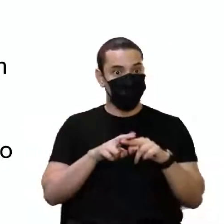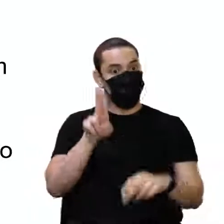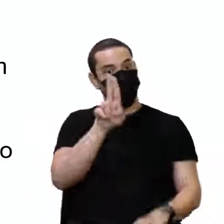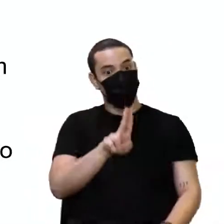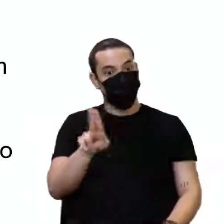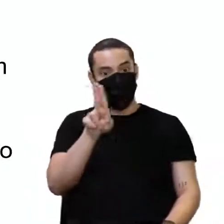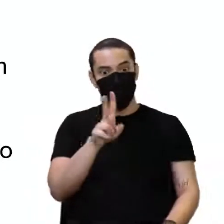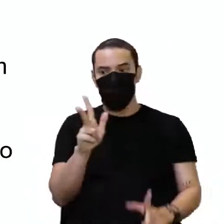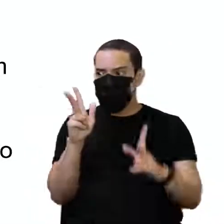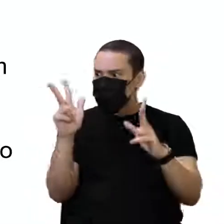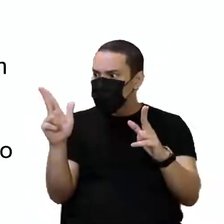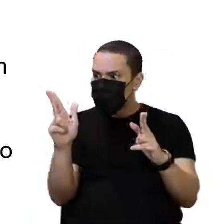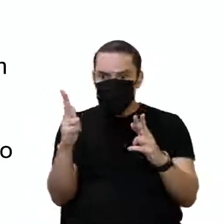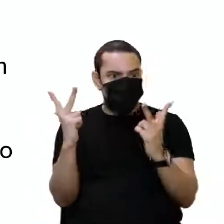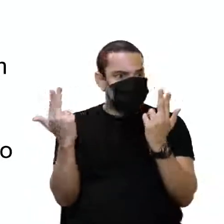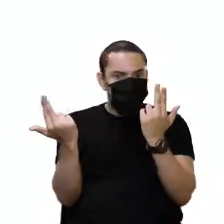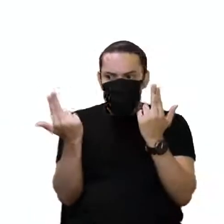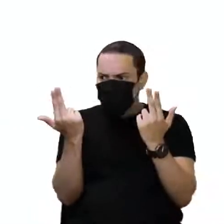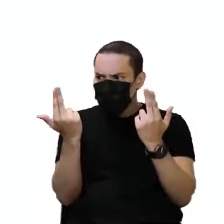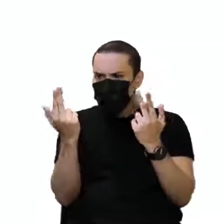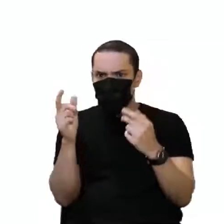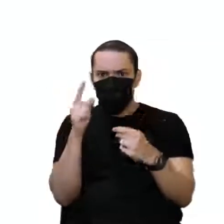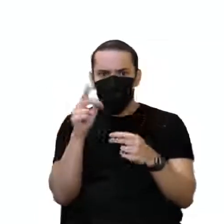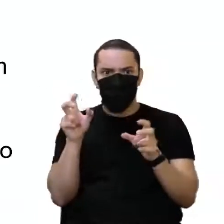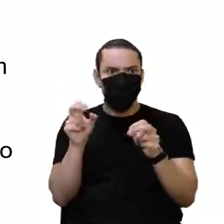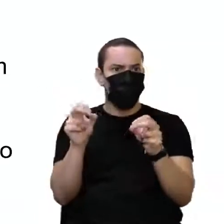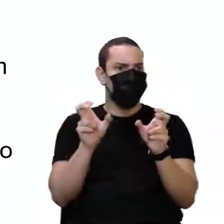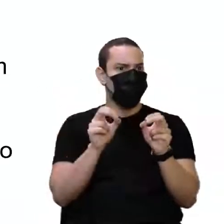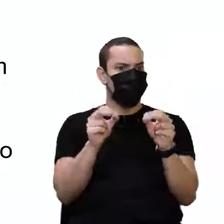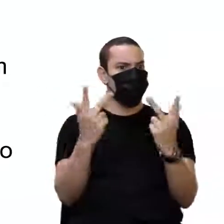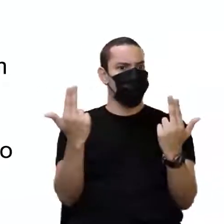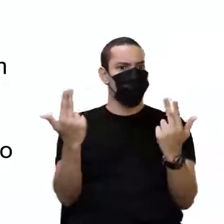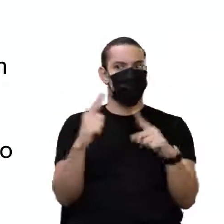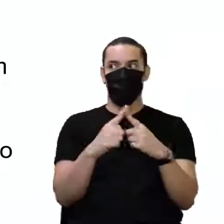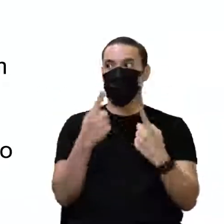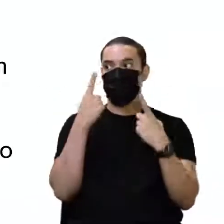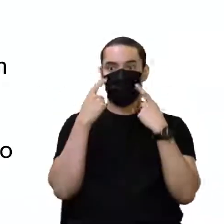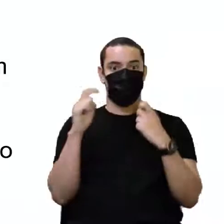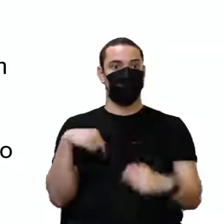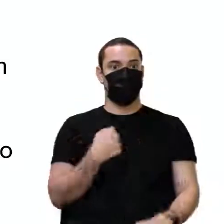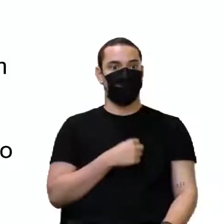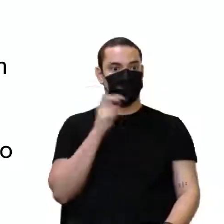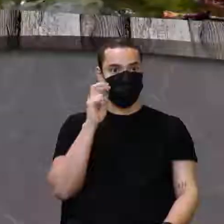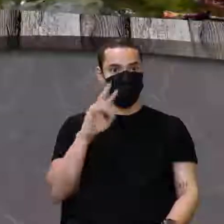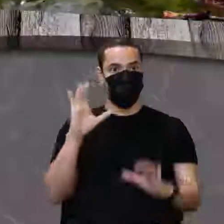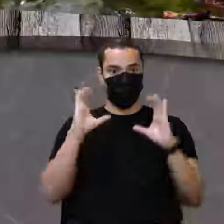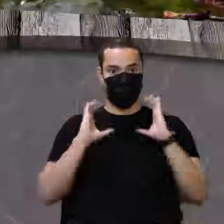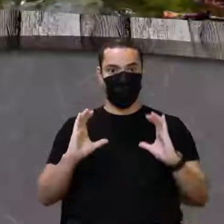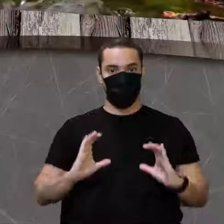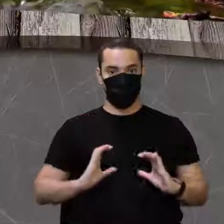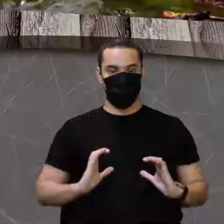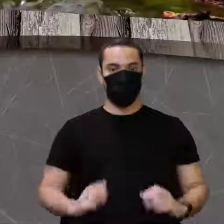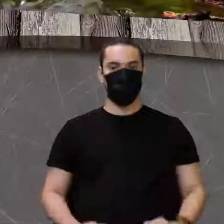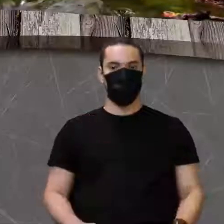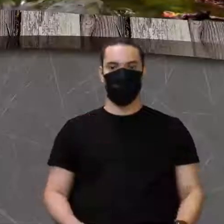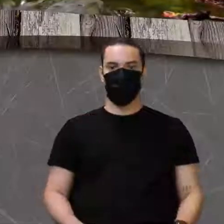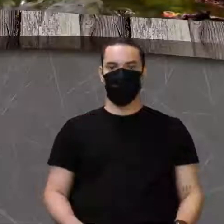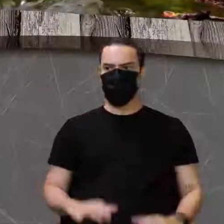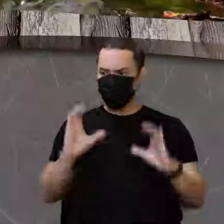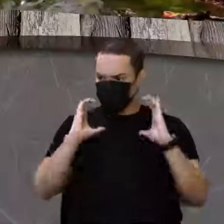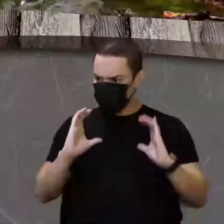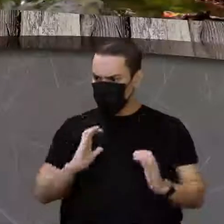utilizando-se, parece mesmo duas formigas, né? Então é bem interessante quando a gente observa esses comportamentos, olha aqui para mim,